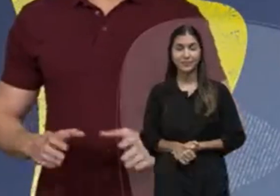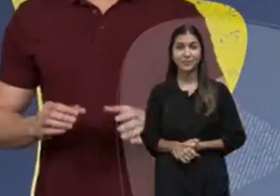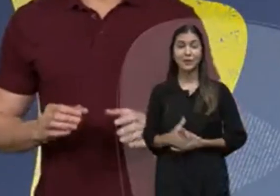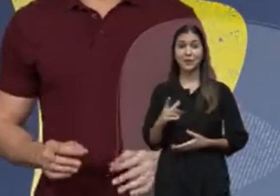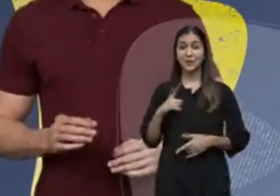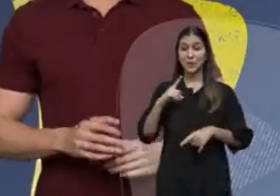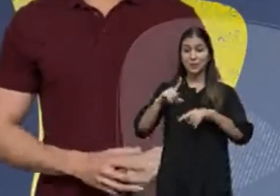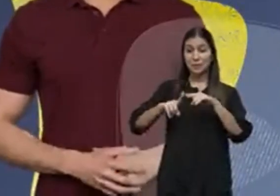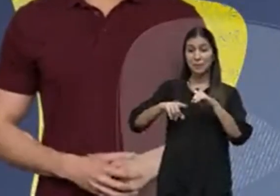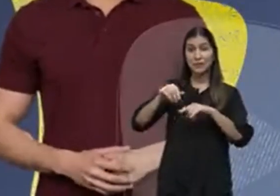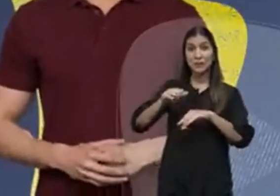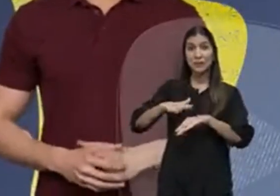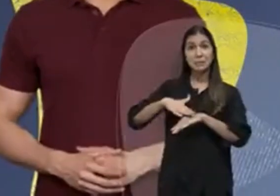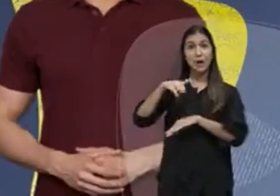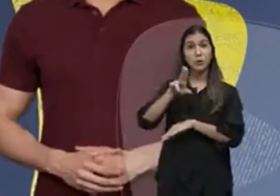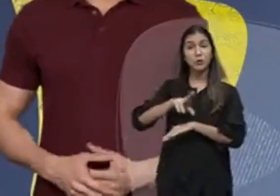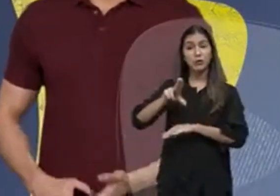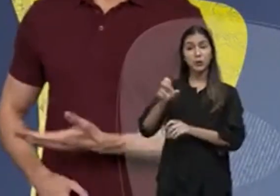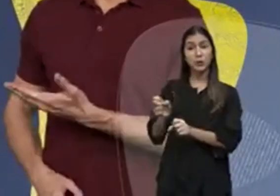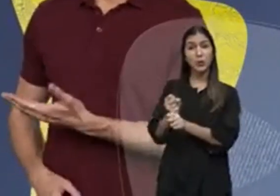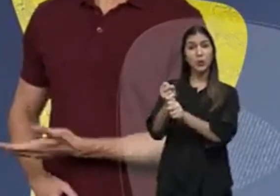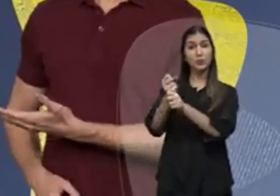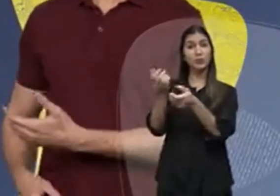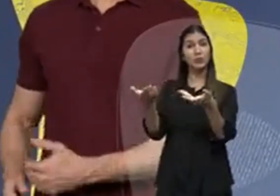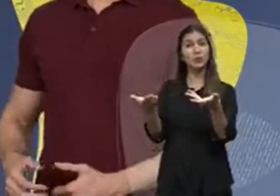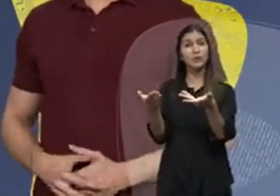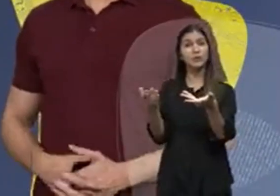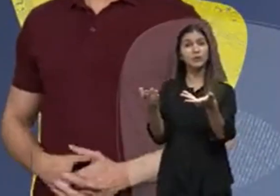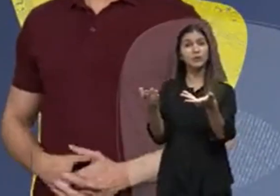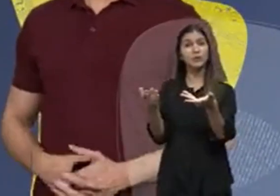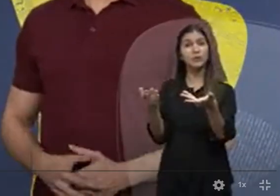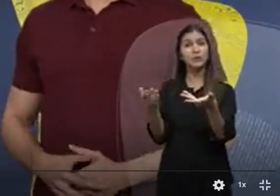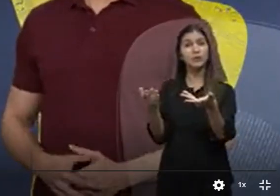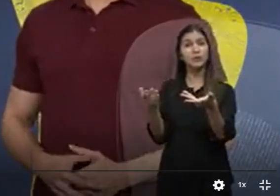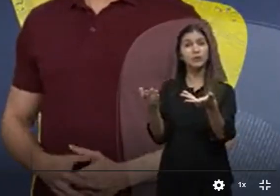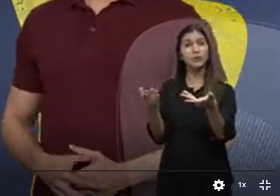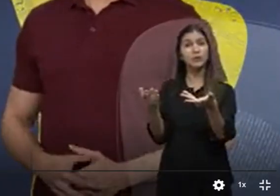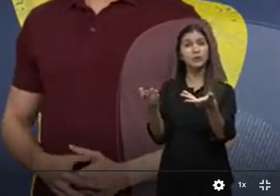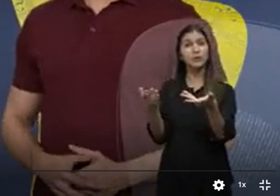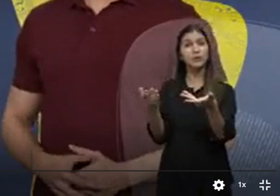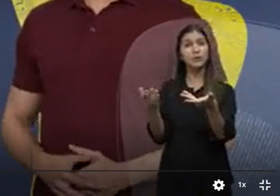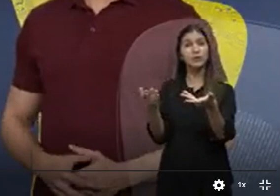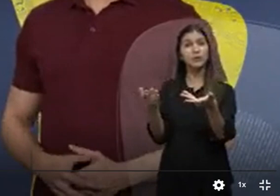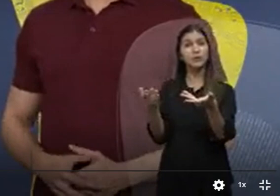Um dos materiais mais usados na construção civil é o concreto.